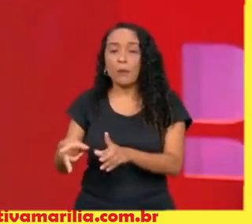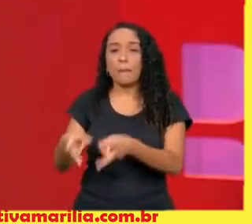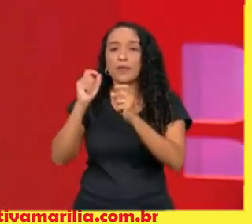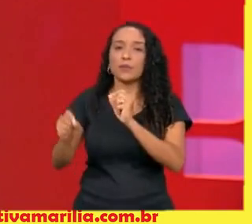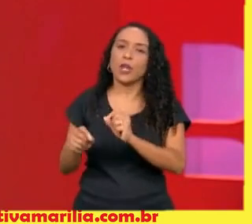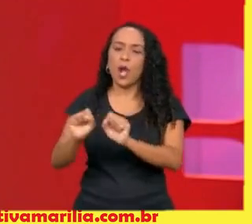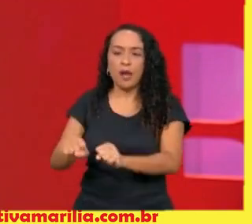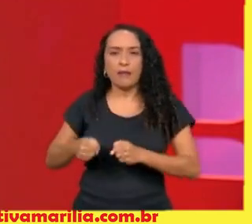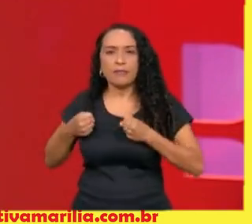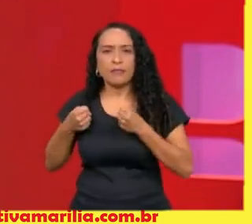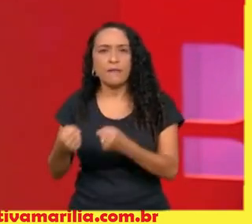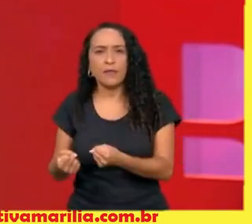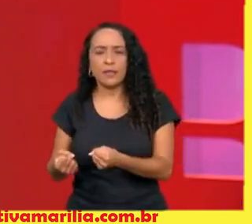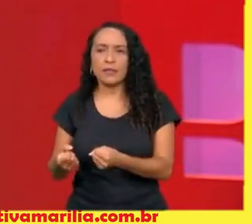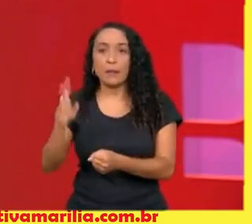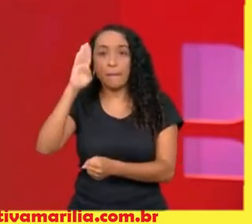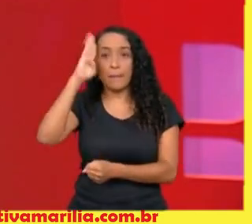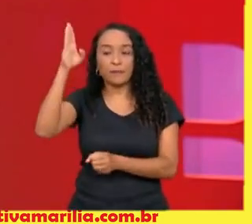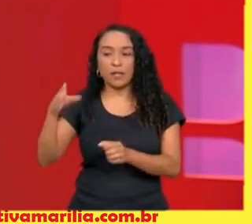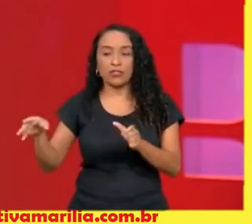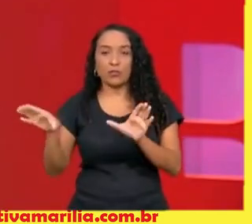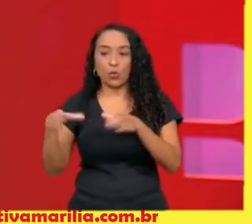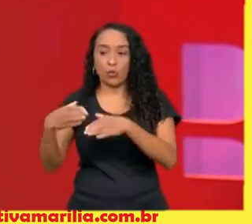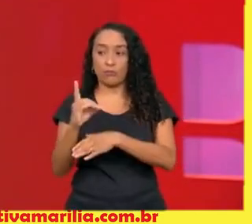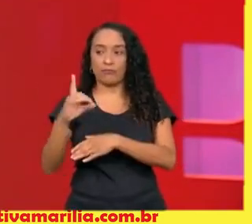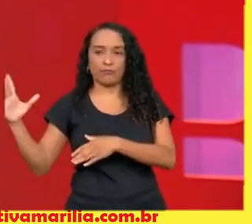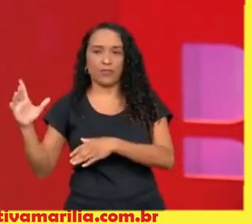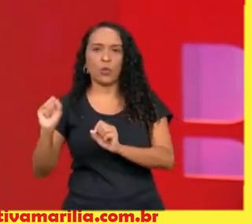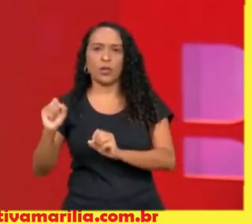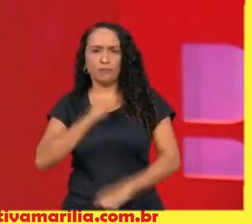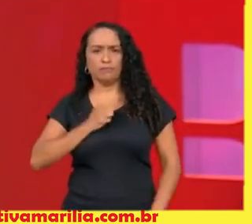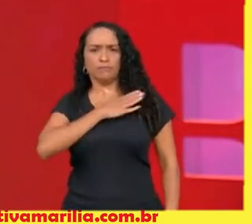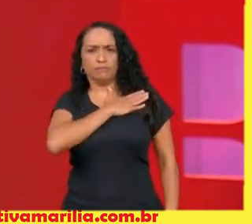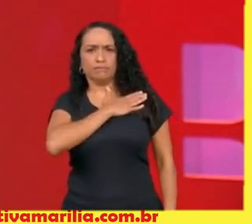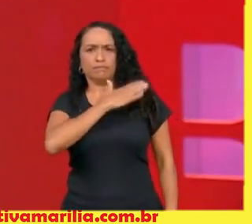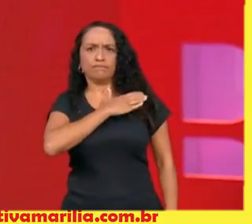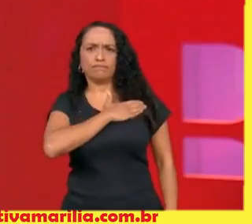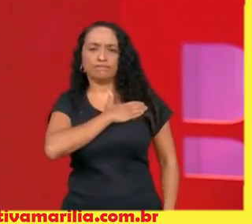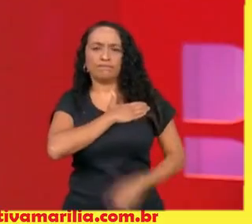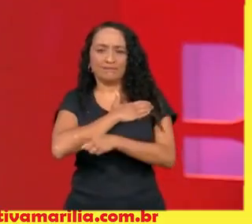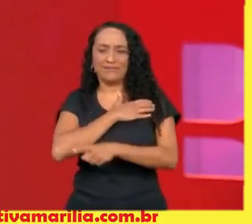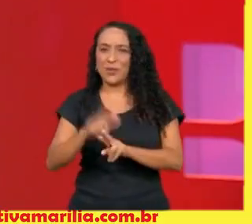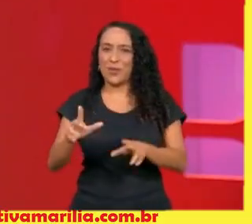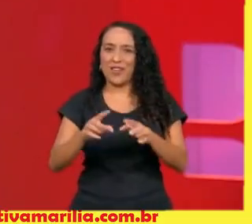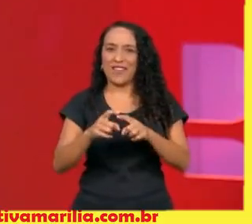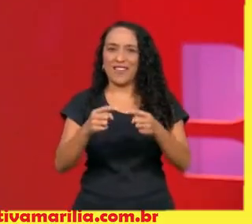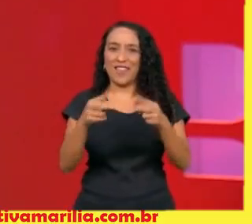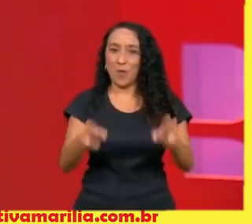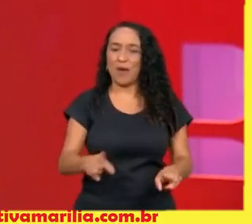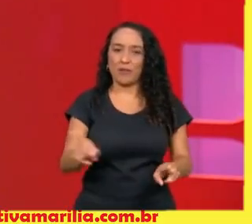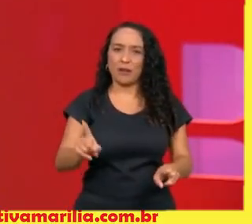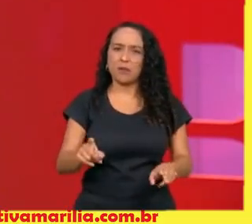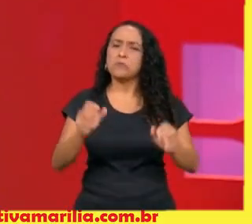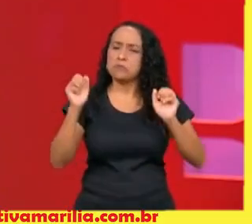uma defesa, principalmente da extrema-direita, uma defesa do patriotismo, que são coisas que não são exatamente a mesma coisa, né? Você pode ser